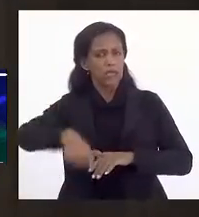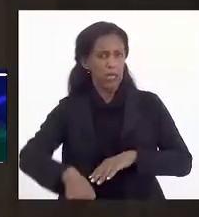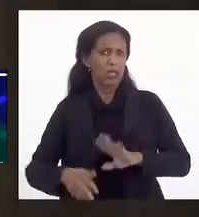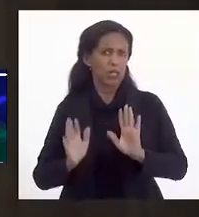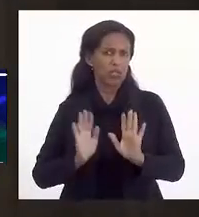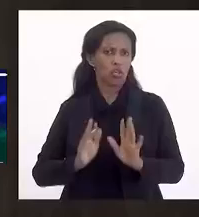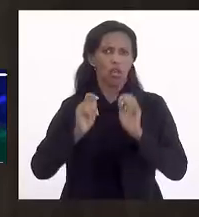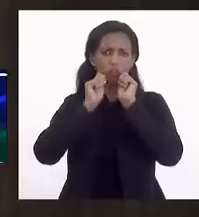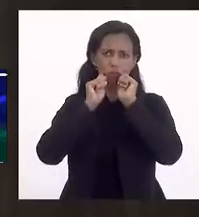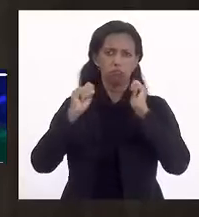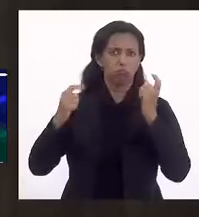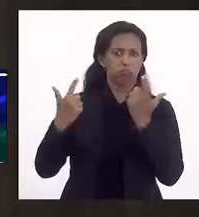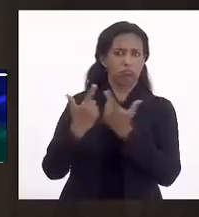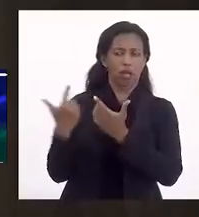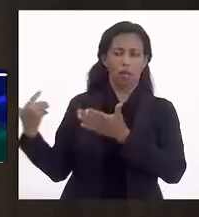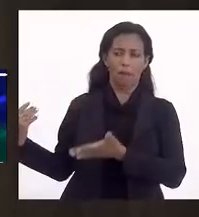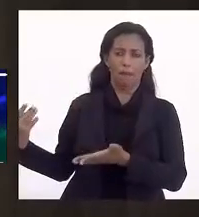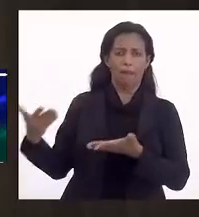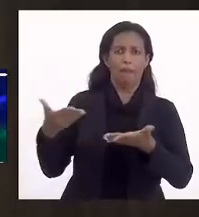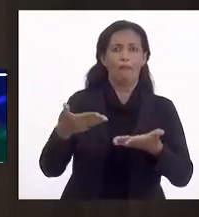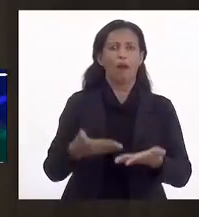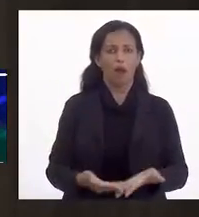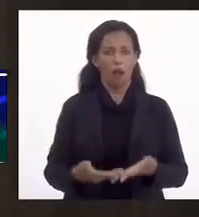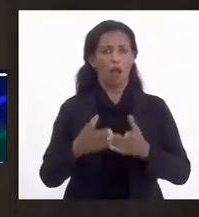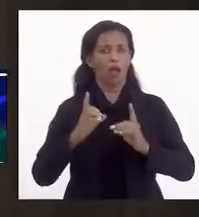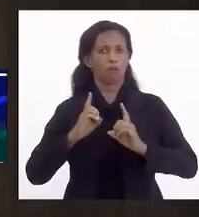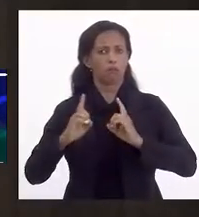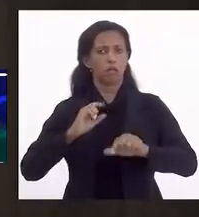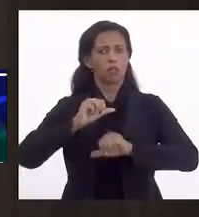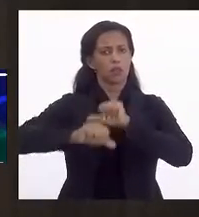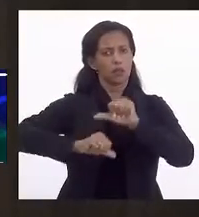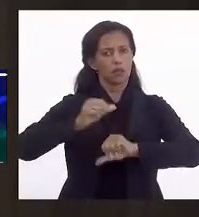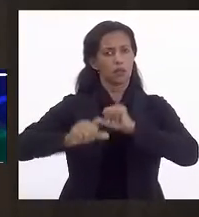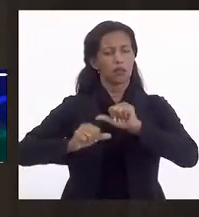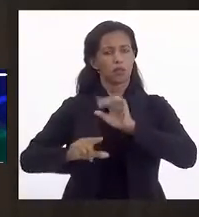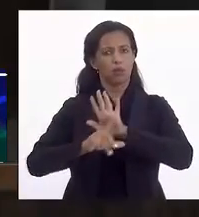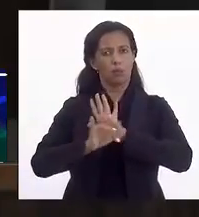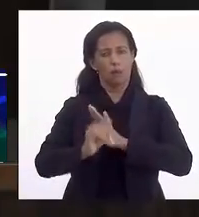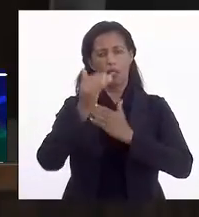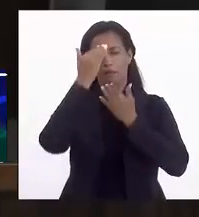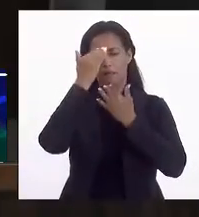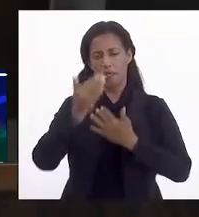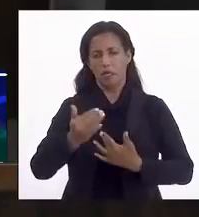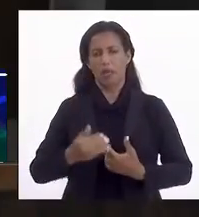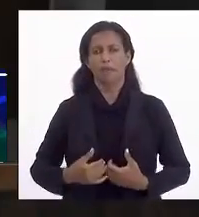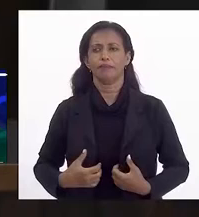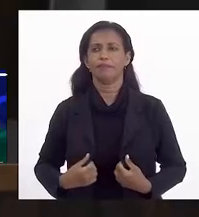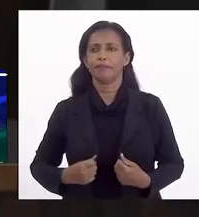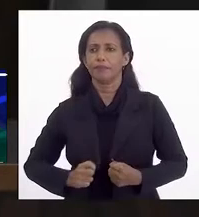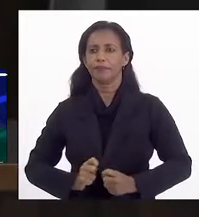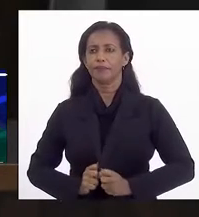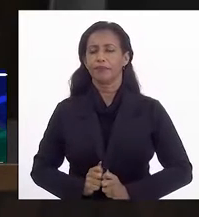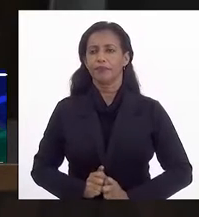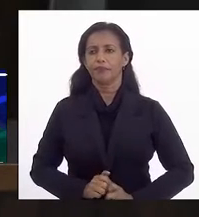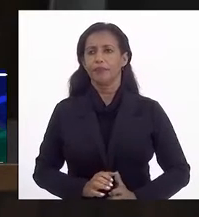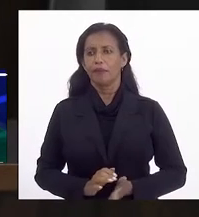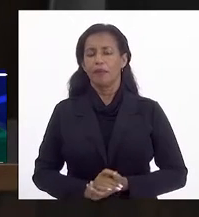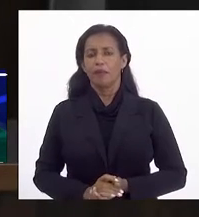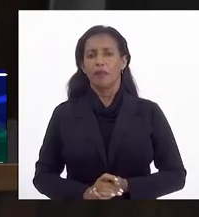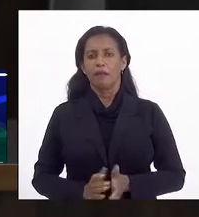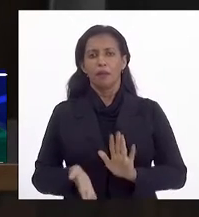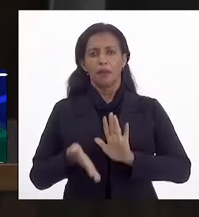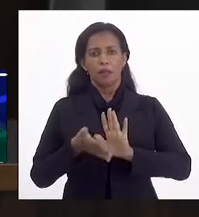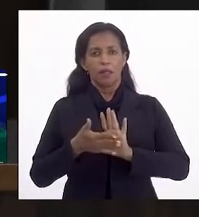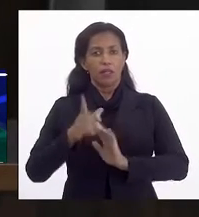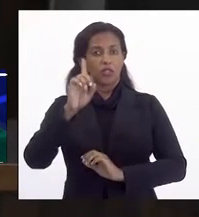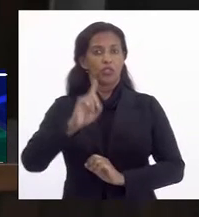na Assembleia traz para transformado em lei. Tá certo. Obrigado, presidente. Não, um abraço. Um abraço. Para emitir parecer pela